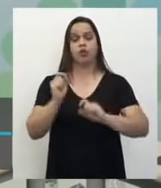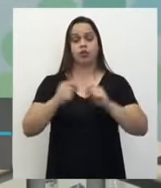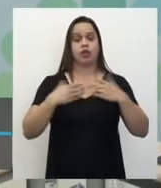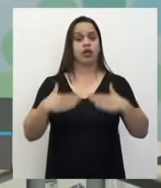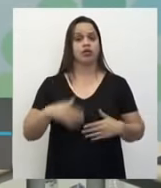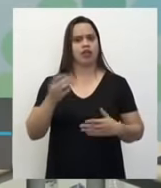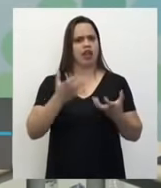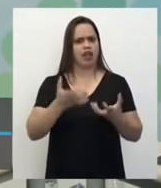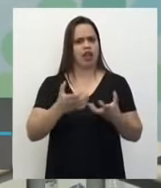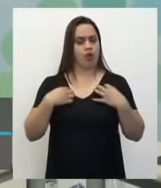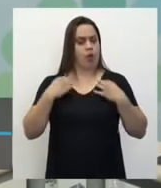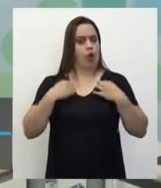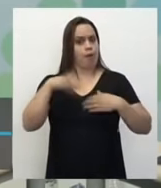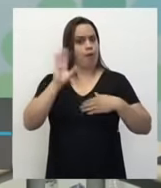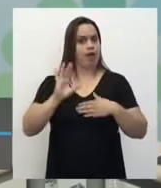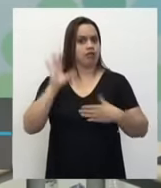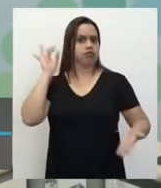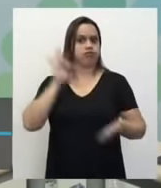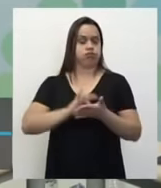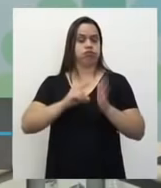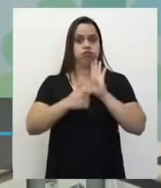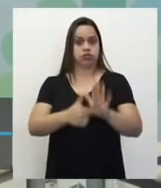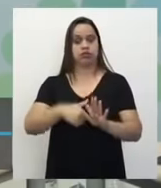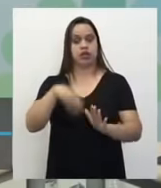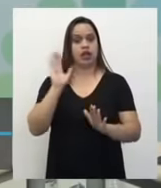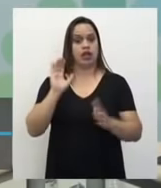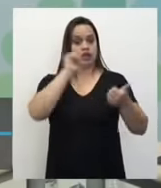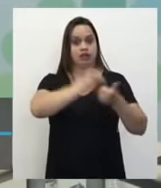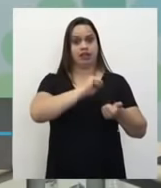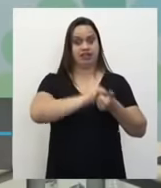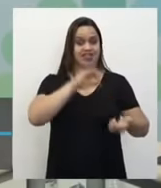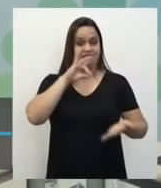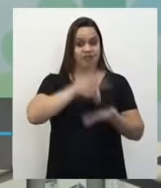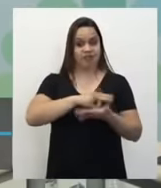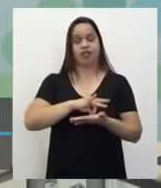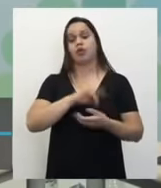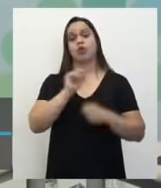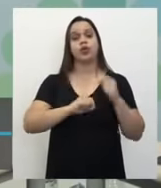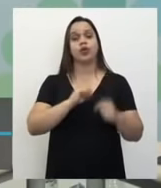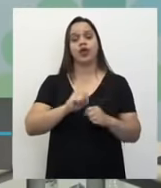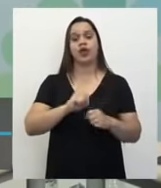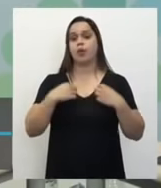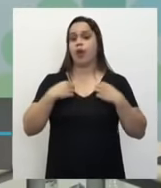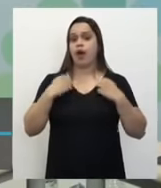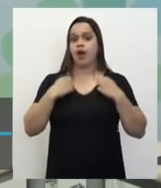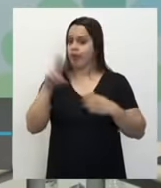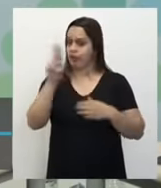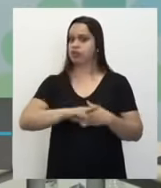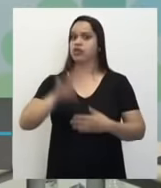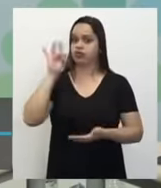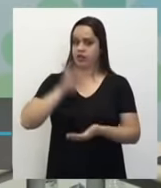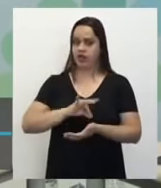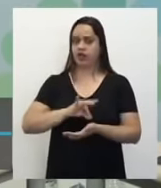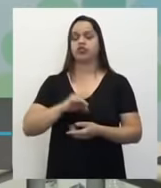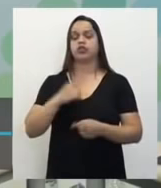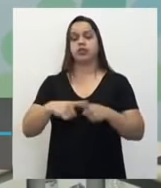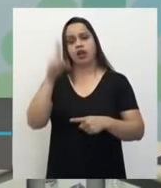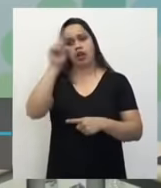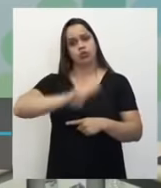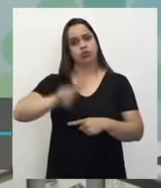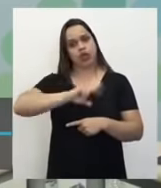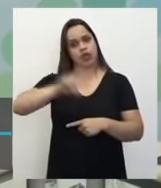mais realista, você vai então pegar um tecido que se adeque realmente, ou seja, uma roupa que seria utilizável, que você usaria no dia a